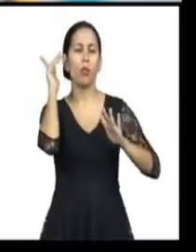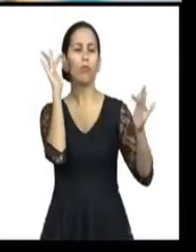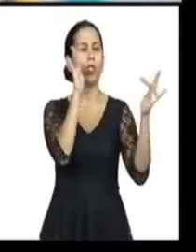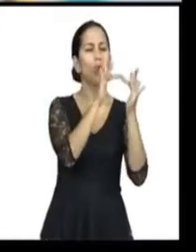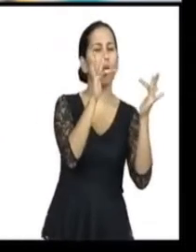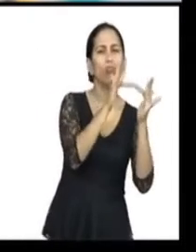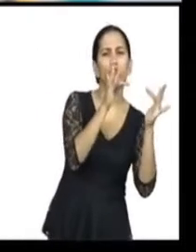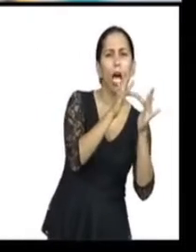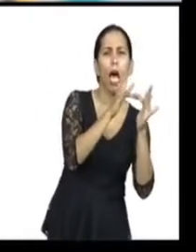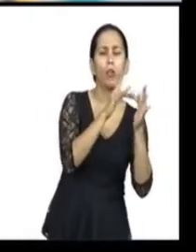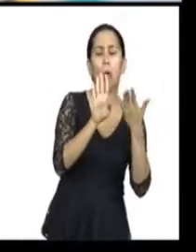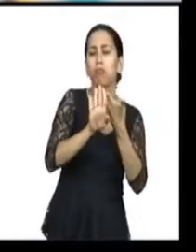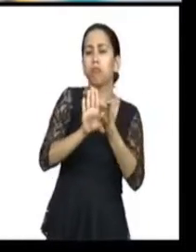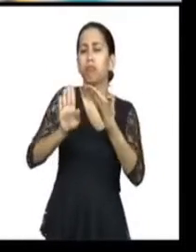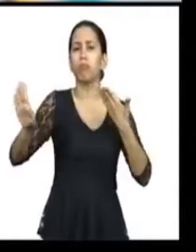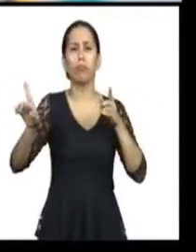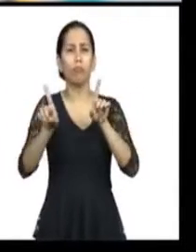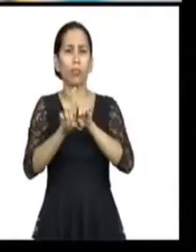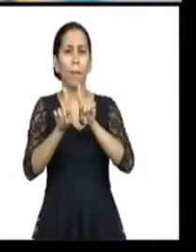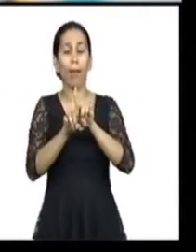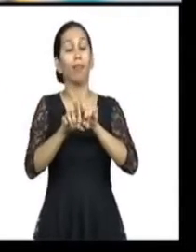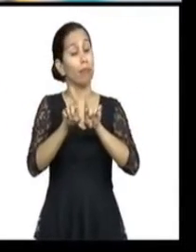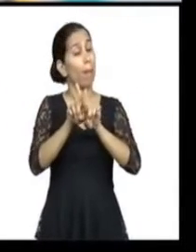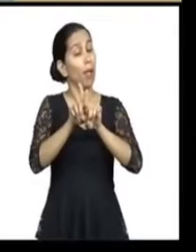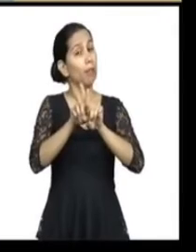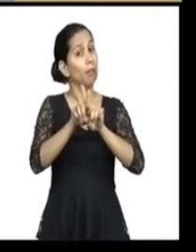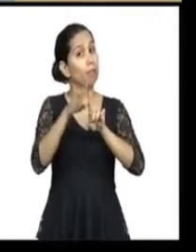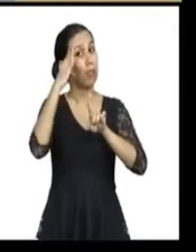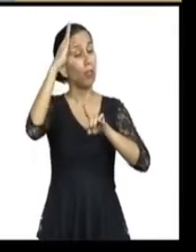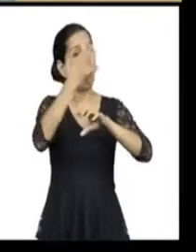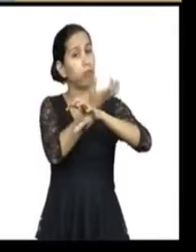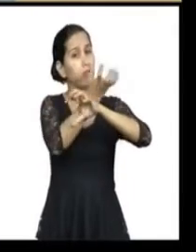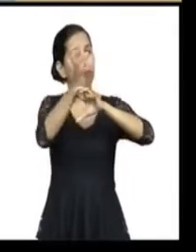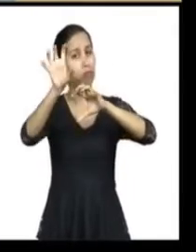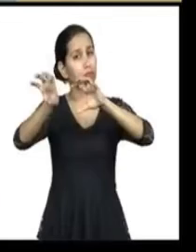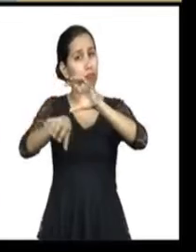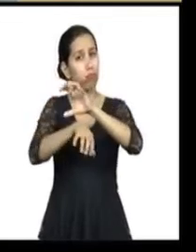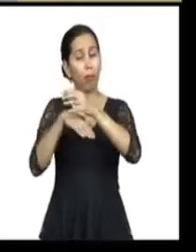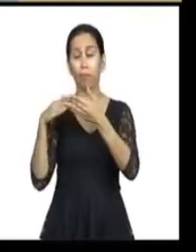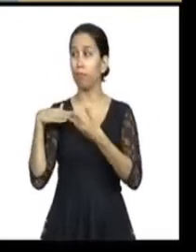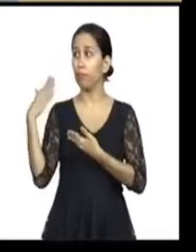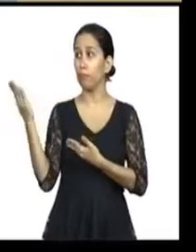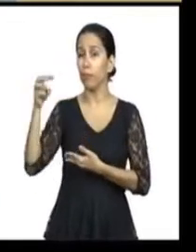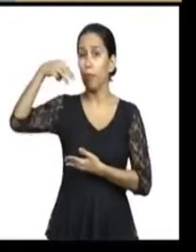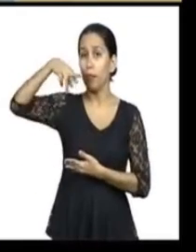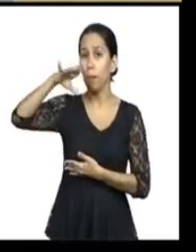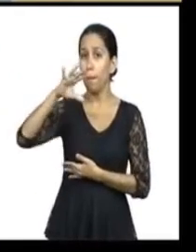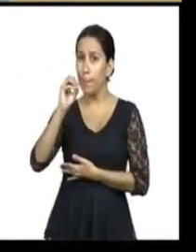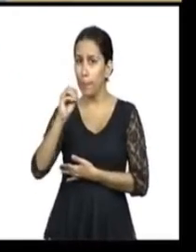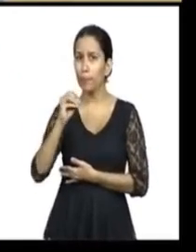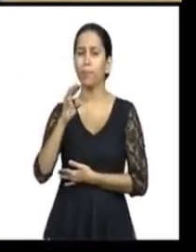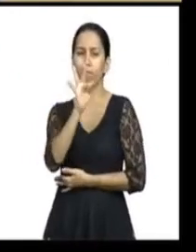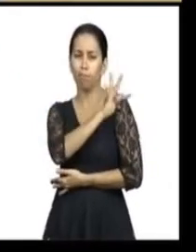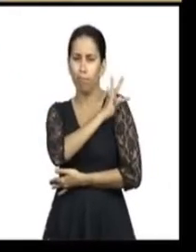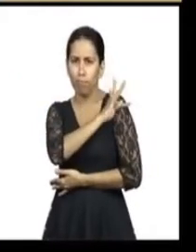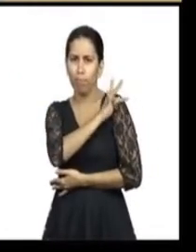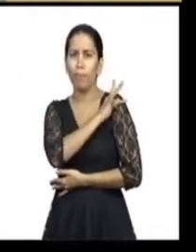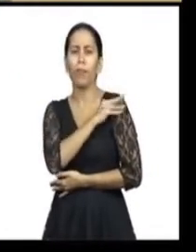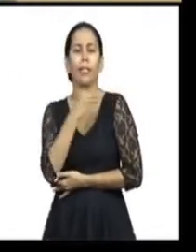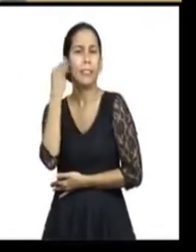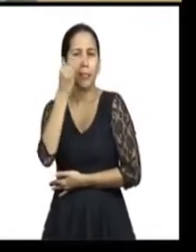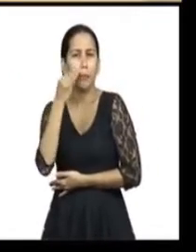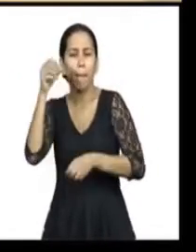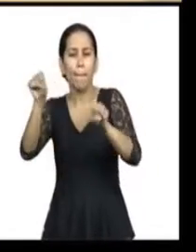ou indiretamente, com o processo e também do meio ambiente. Ao meu lado, Márcio Carvalho, técnico especializado em desmonte de